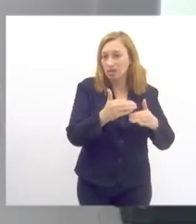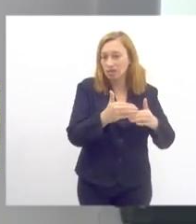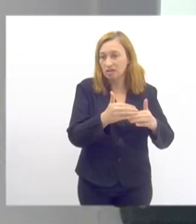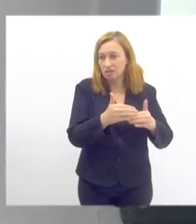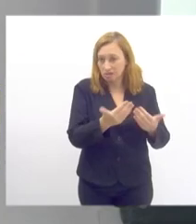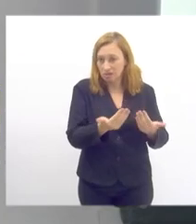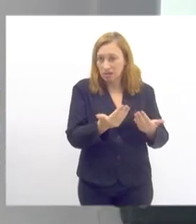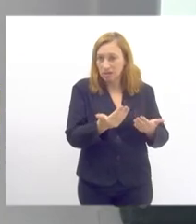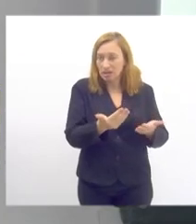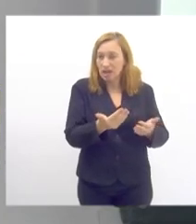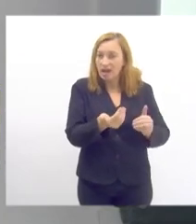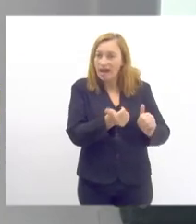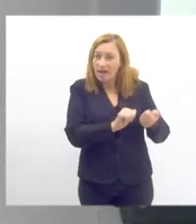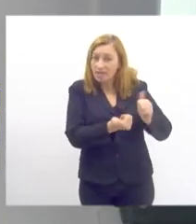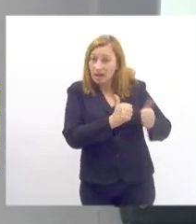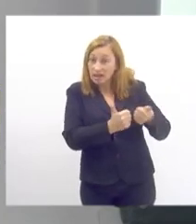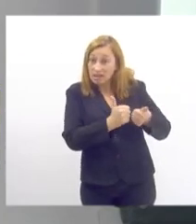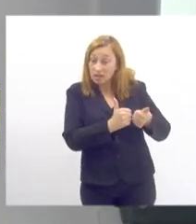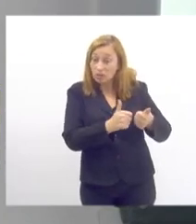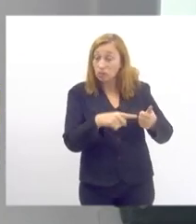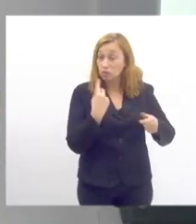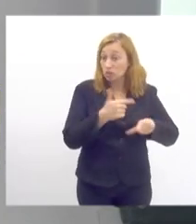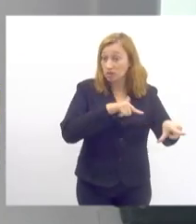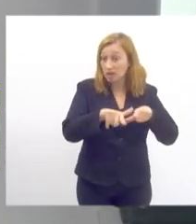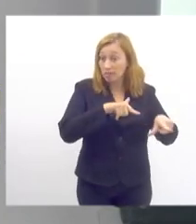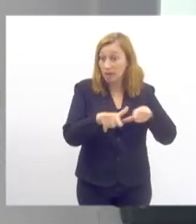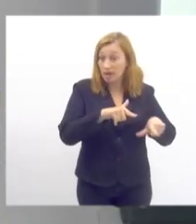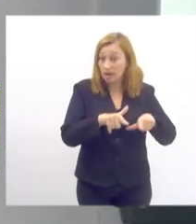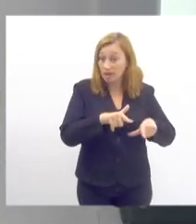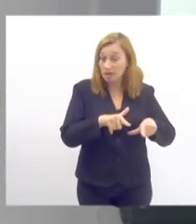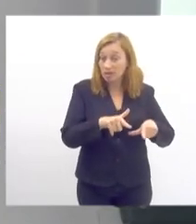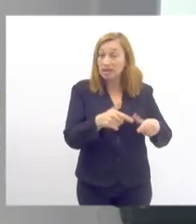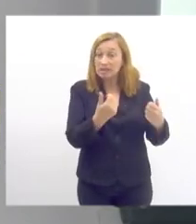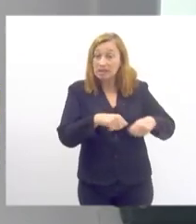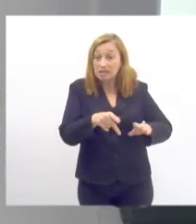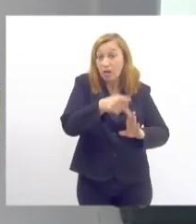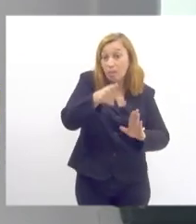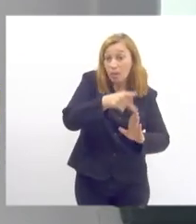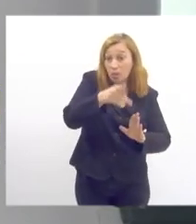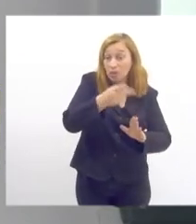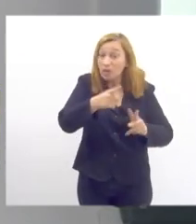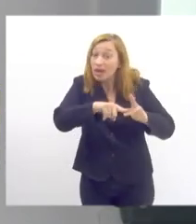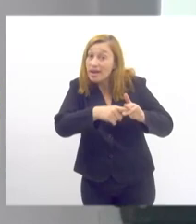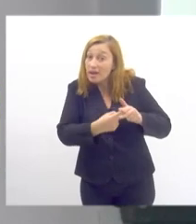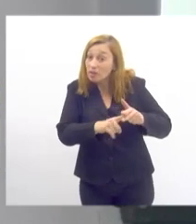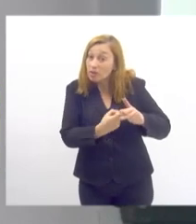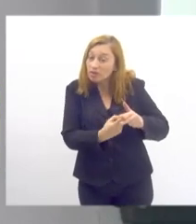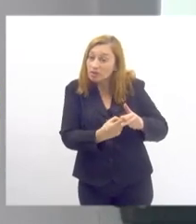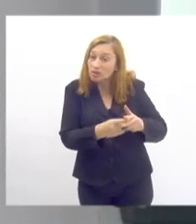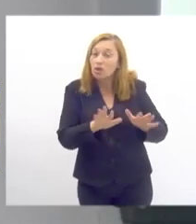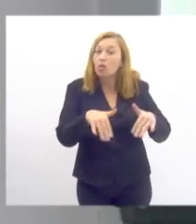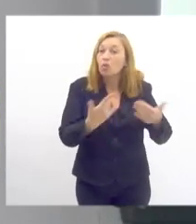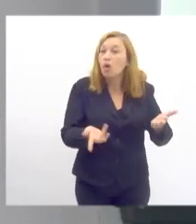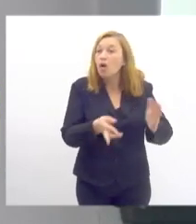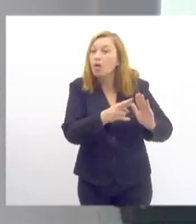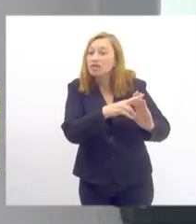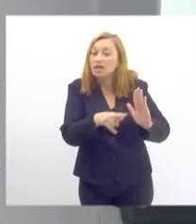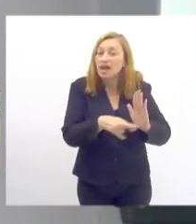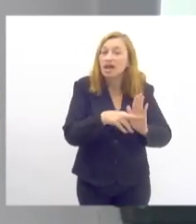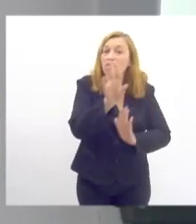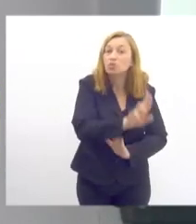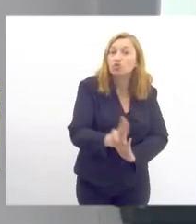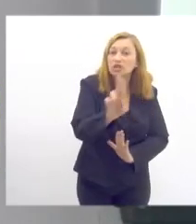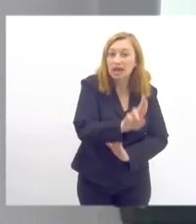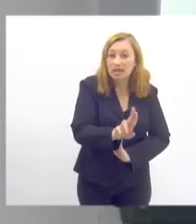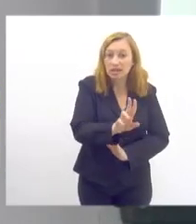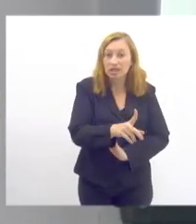desempenho. Essa avaliação carece ainda de uma portaria regulamentando que critérios serão utilizados